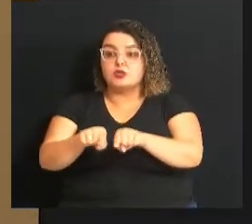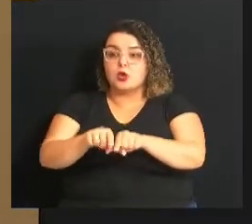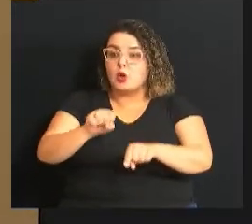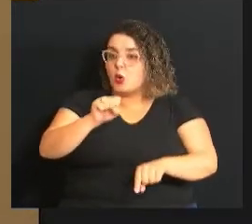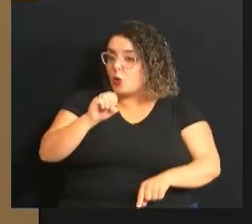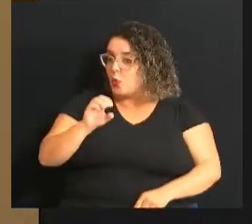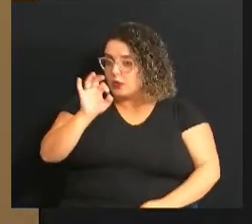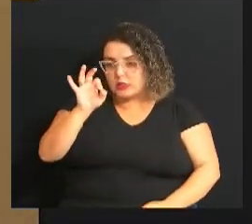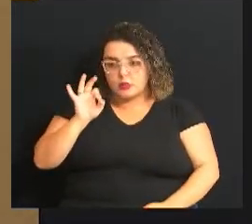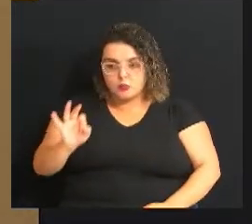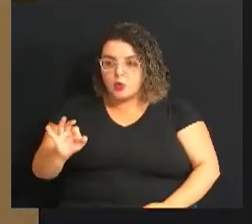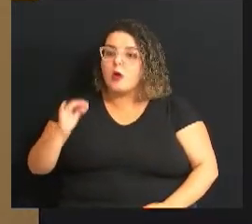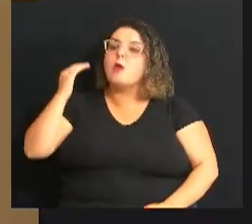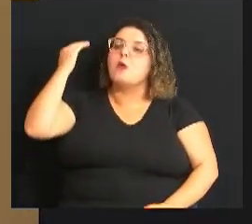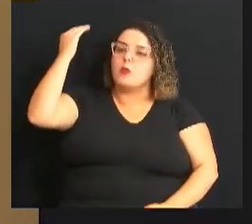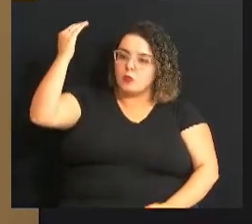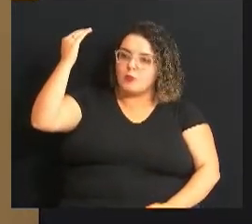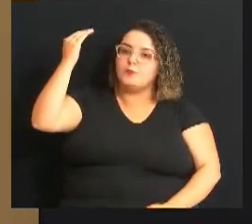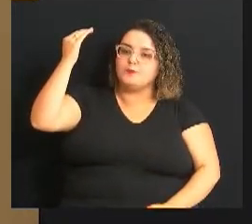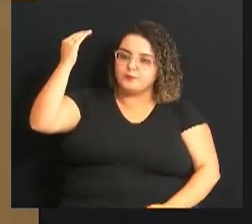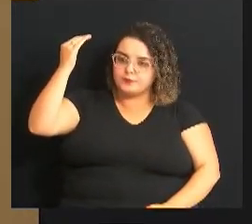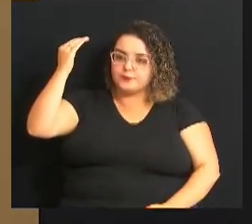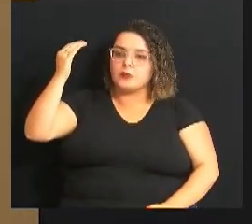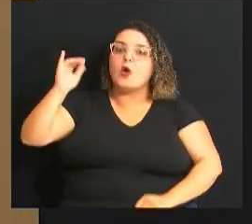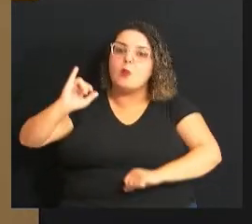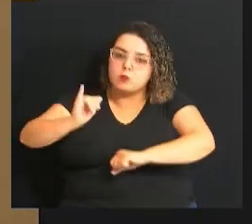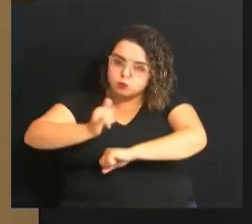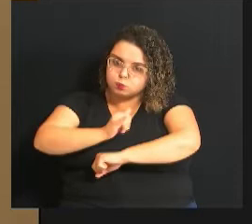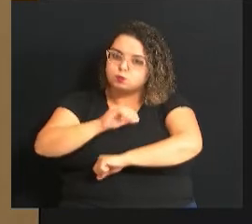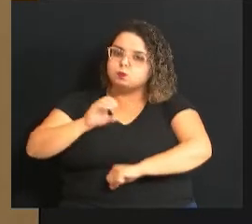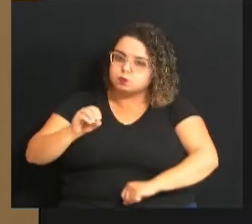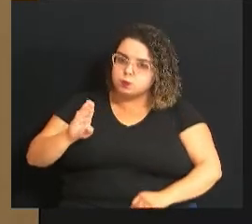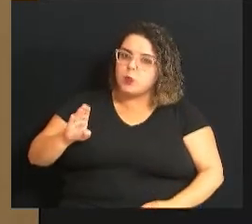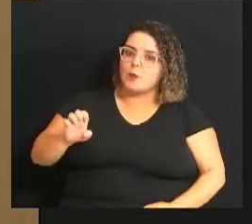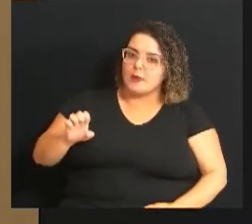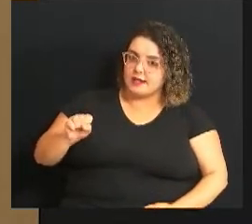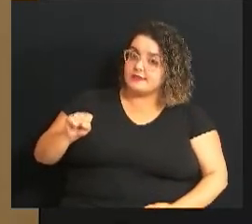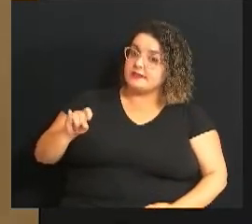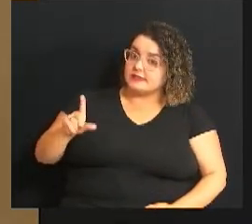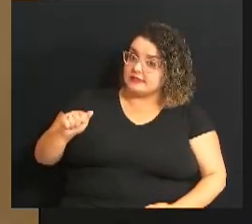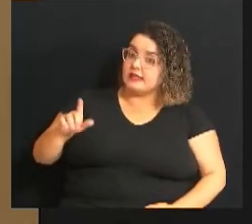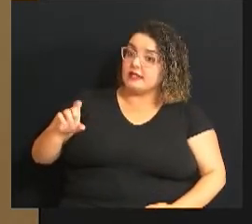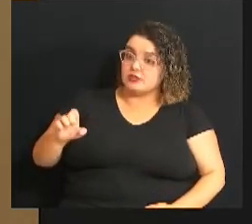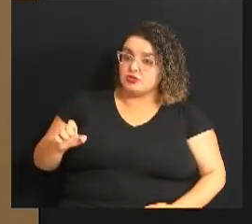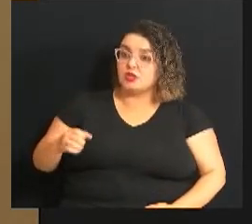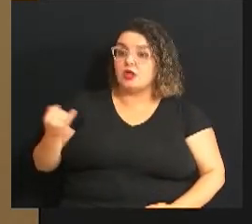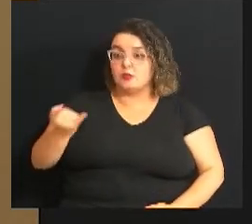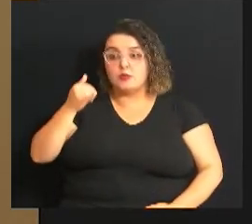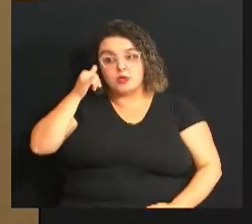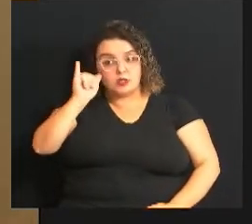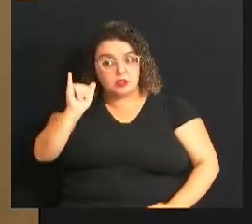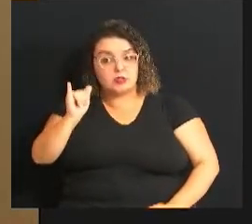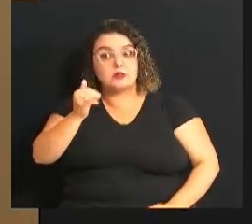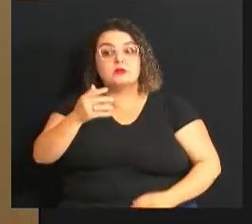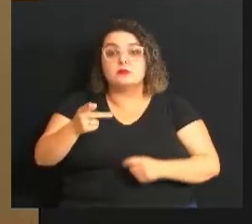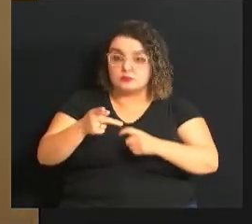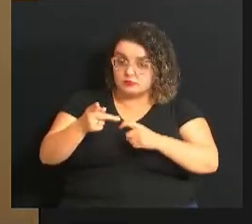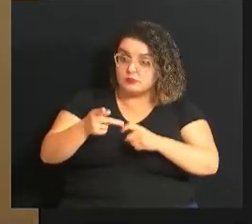de se tornar um adulto com obesidade. Então, a importância da prevenção já na faixa etária pediátrica,